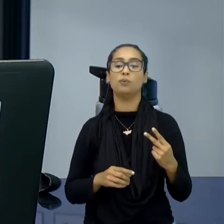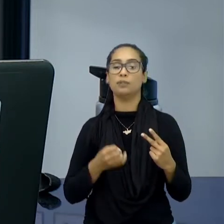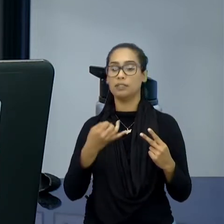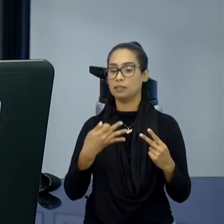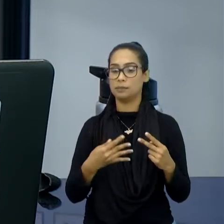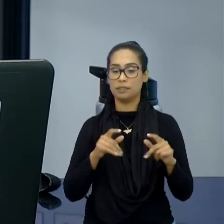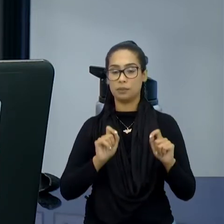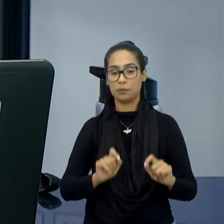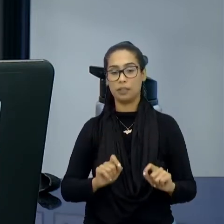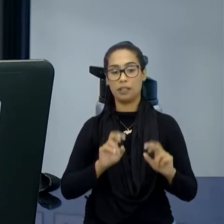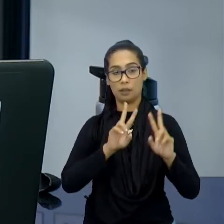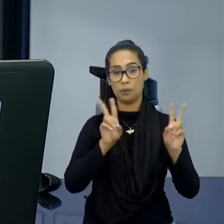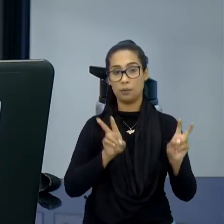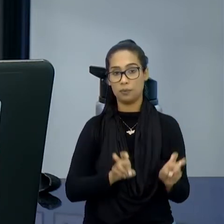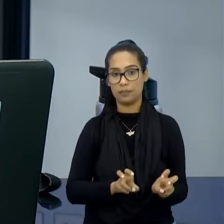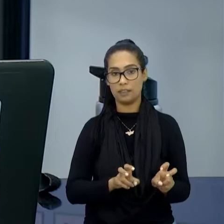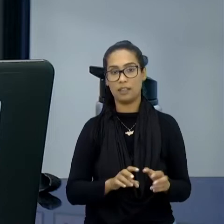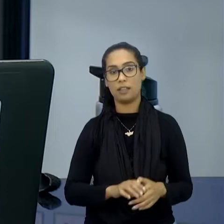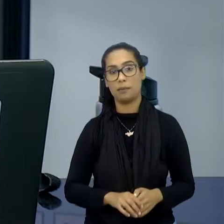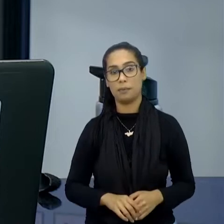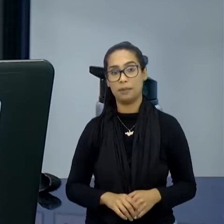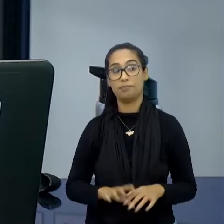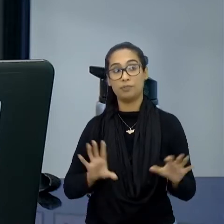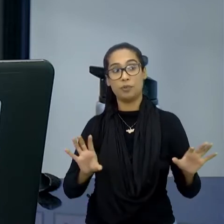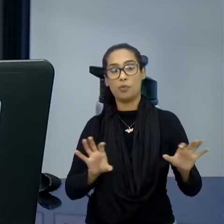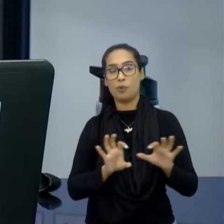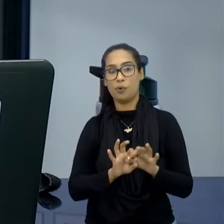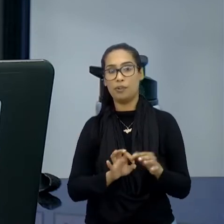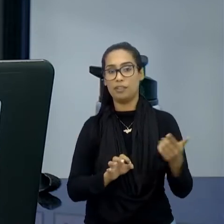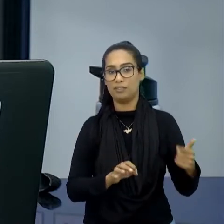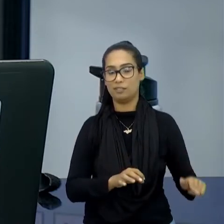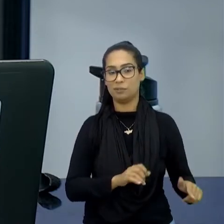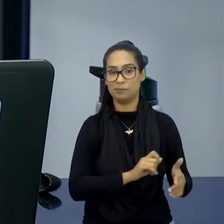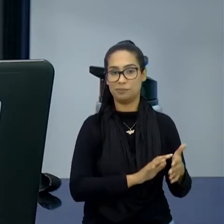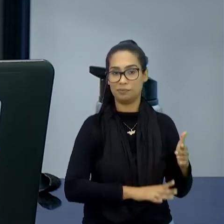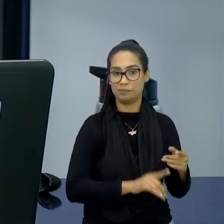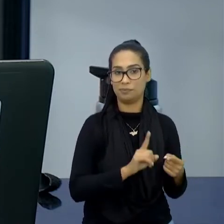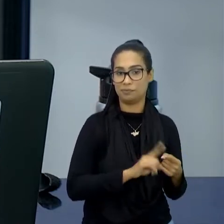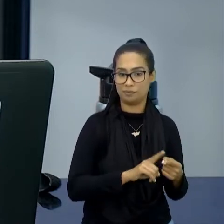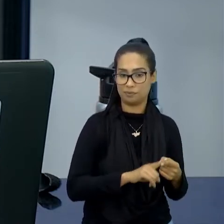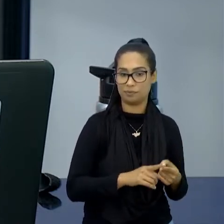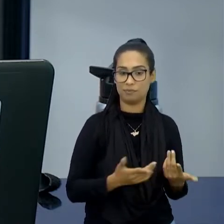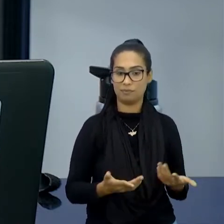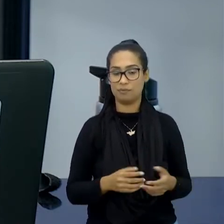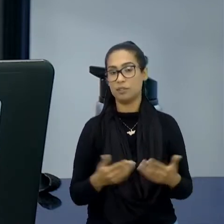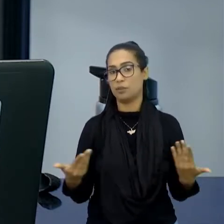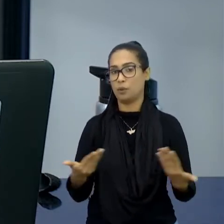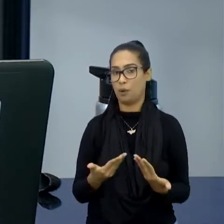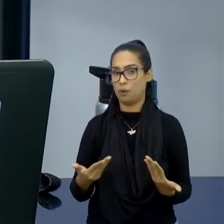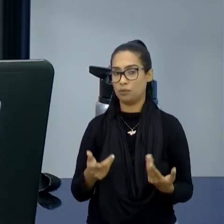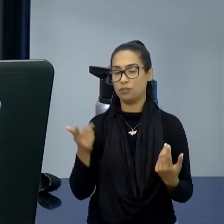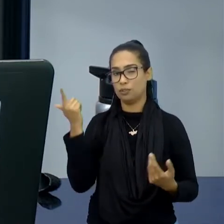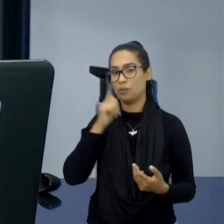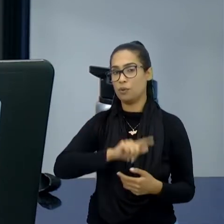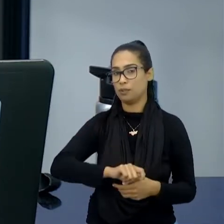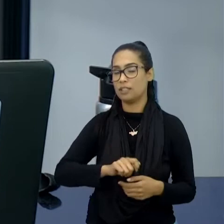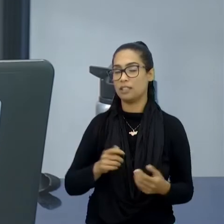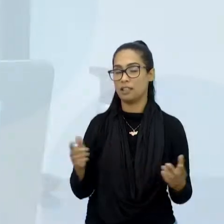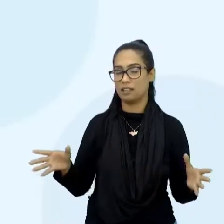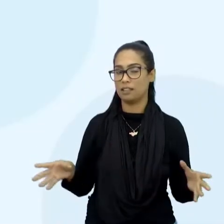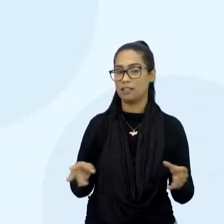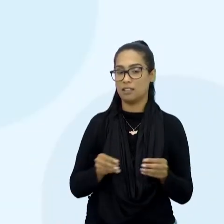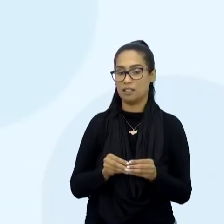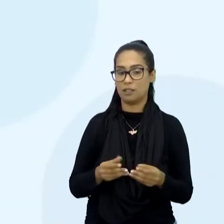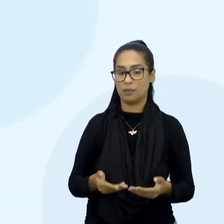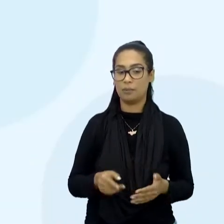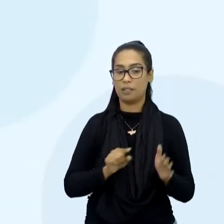tema que está conectado com o tema anterior e que a gente talvez possa resumir na seguinte perguntinha que aparece aí